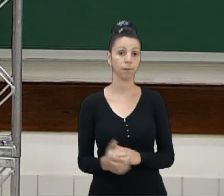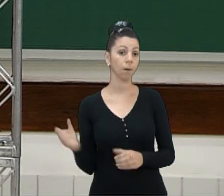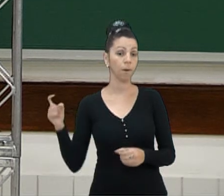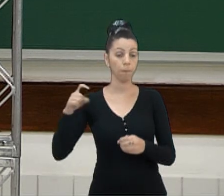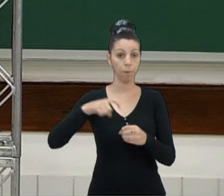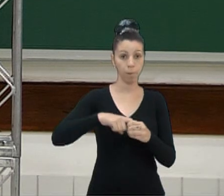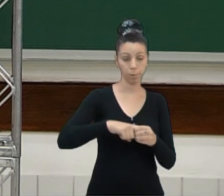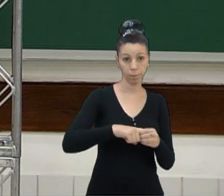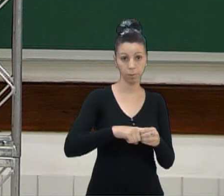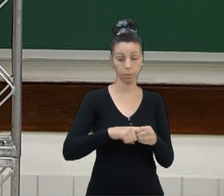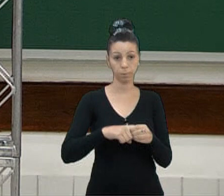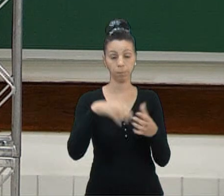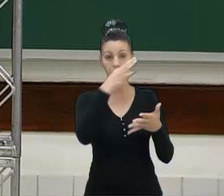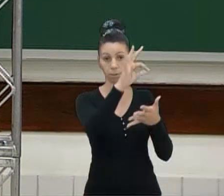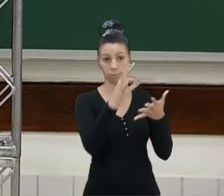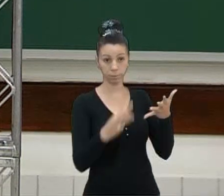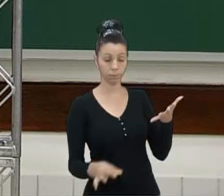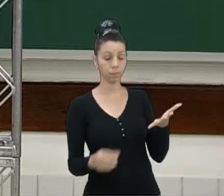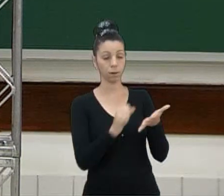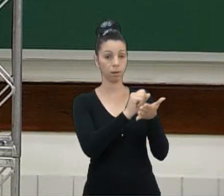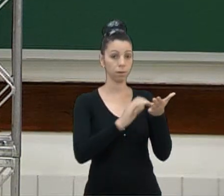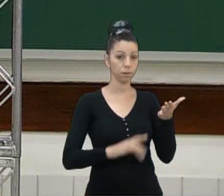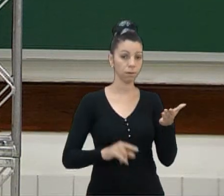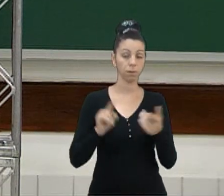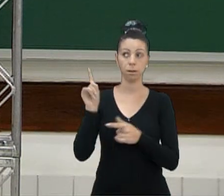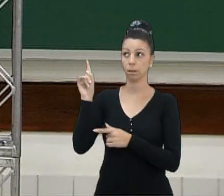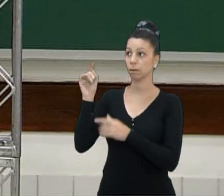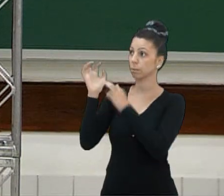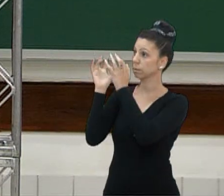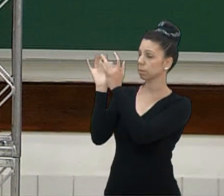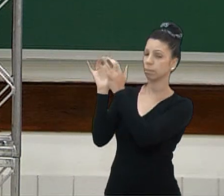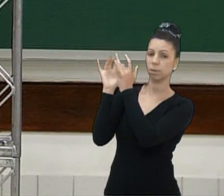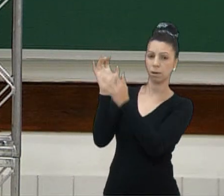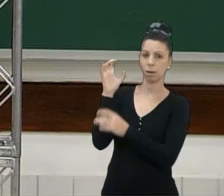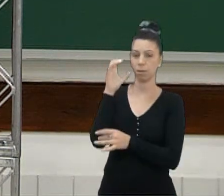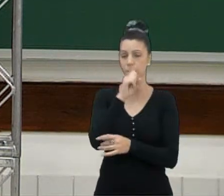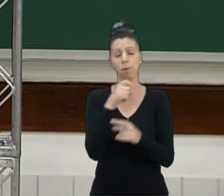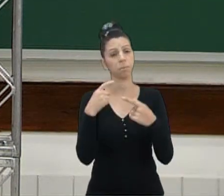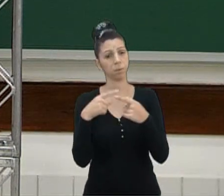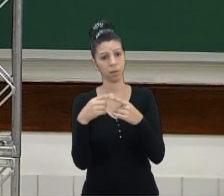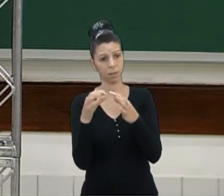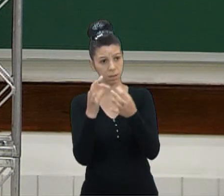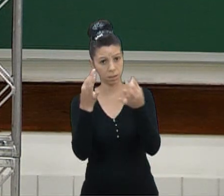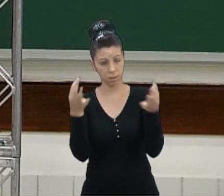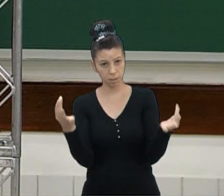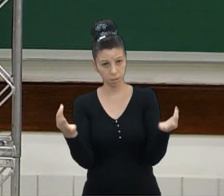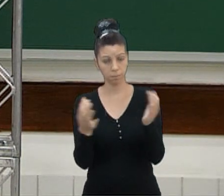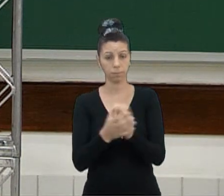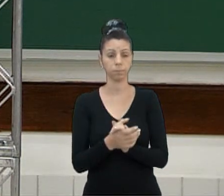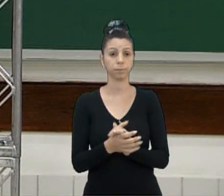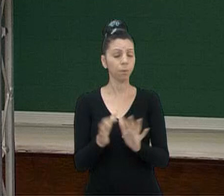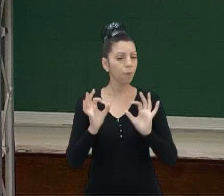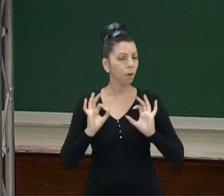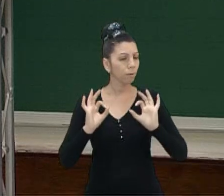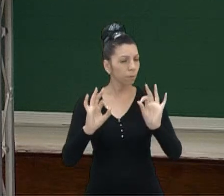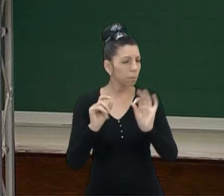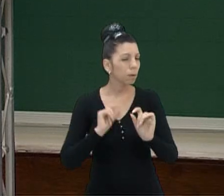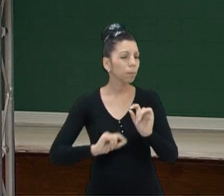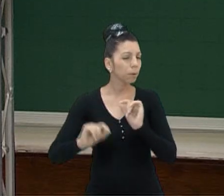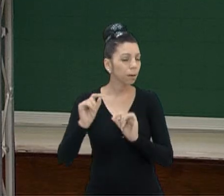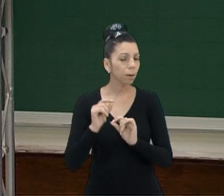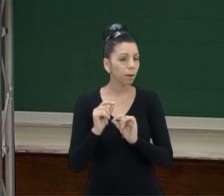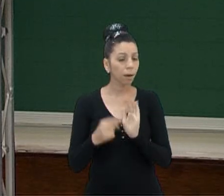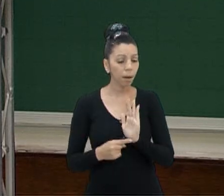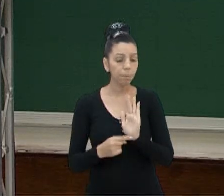Voltamos para corrigir o exercício que ficou ali para vocês pensarem rapidinho, né? Porque é bem simples. Tinha uma afirmação que dizia: apresentam as